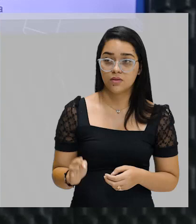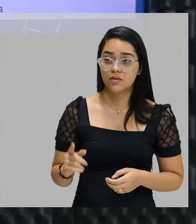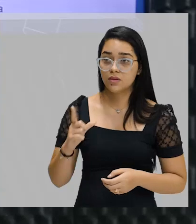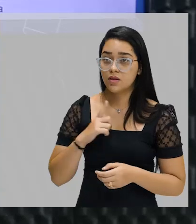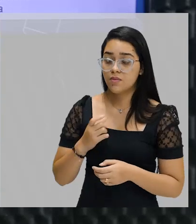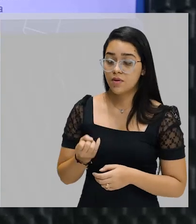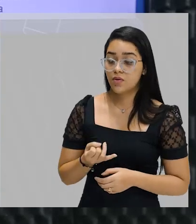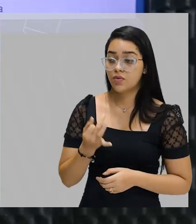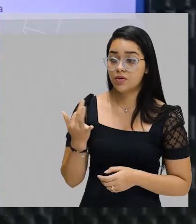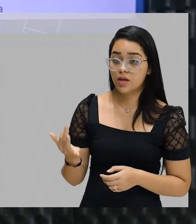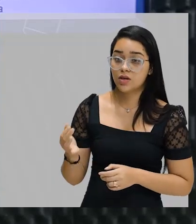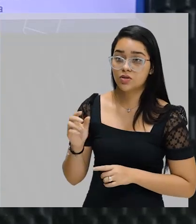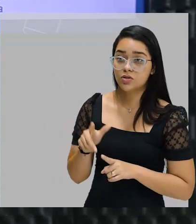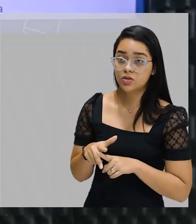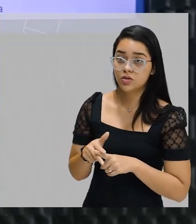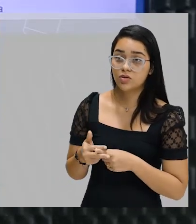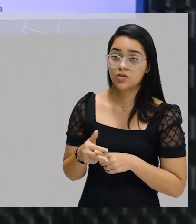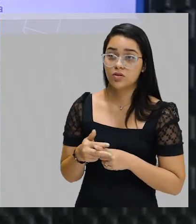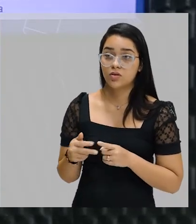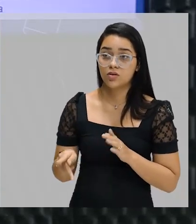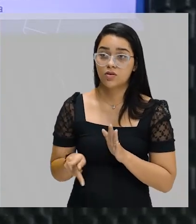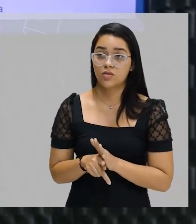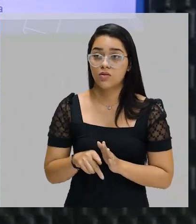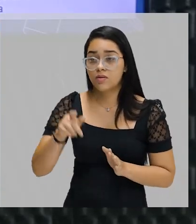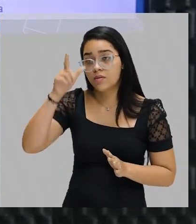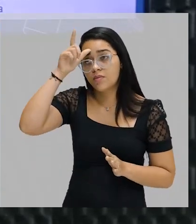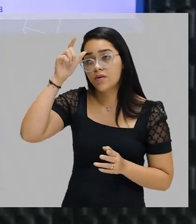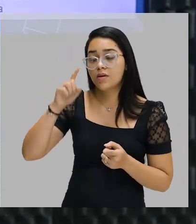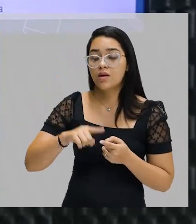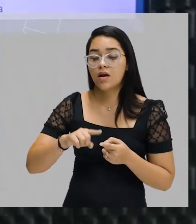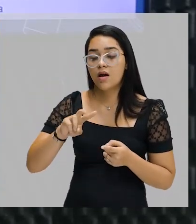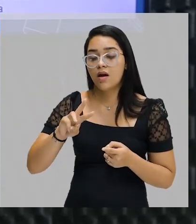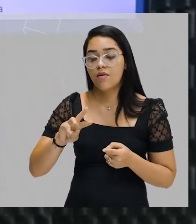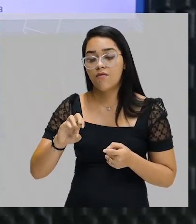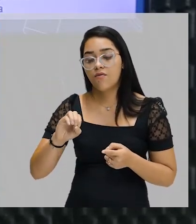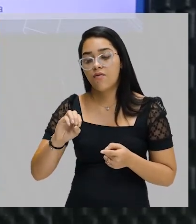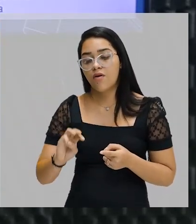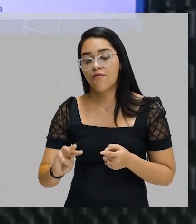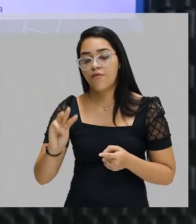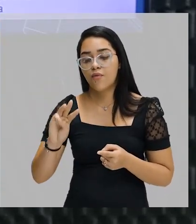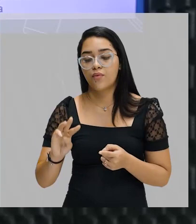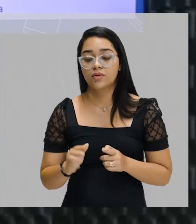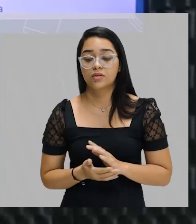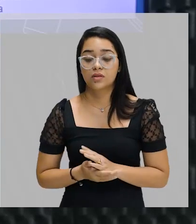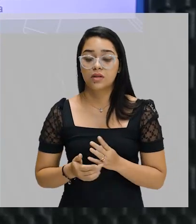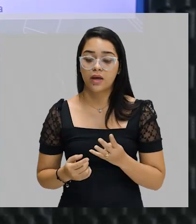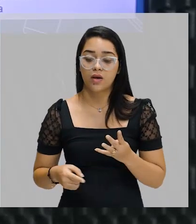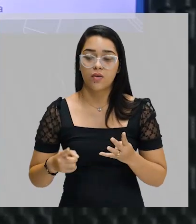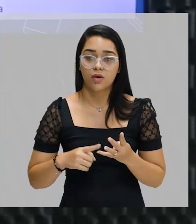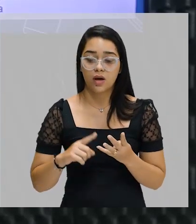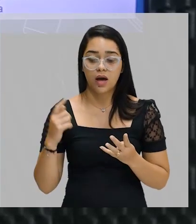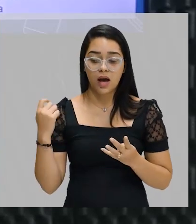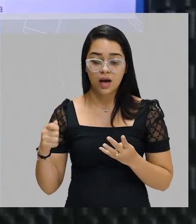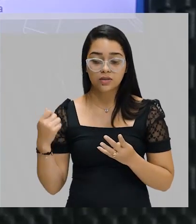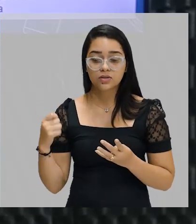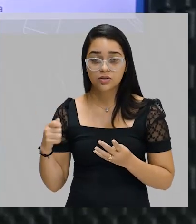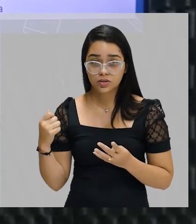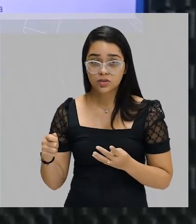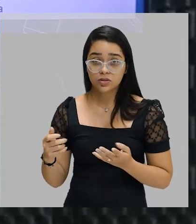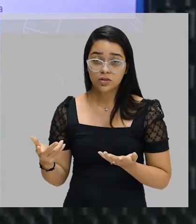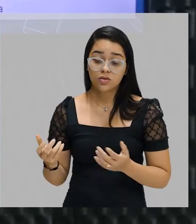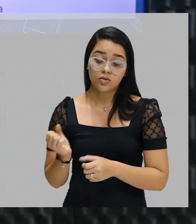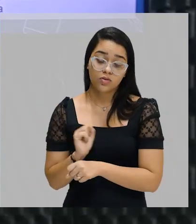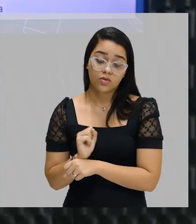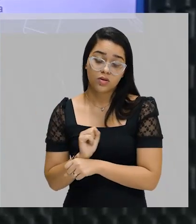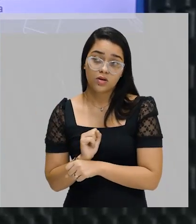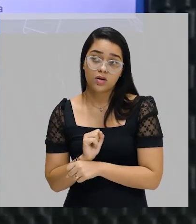grande quantidade de montadoras de automóveis de origem alemã, como por exemplo a Volkswagen, tá certo? E em quarto lugar, novamente a Argentina, galera,